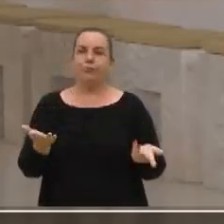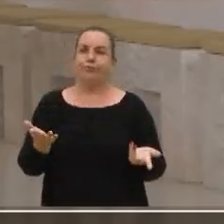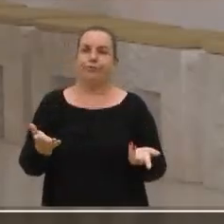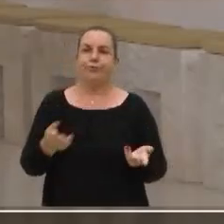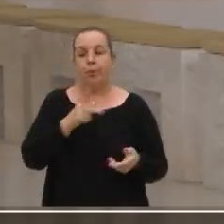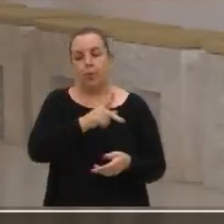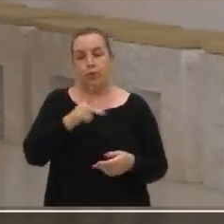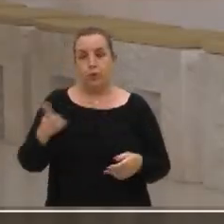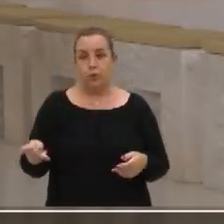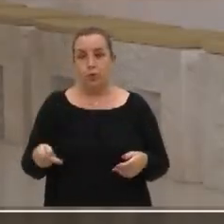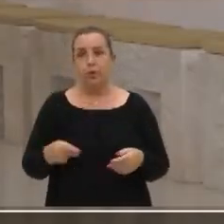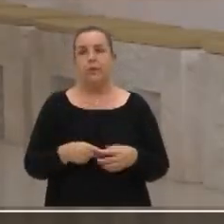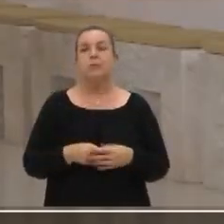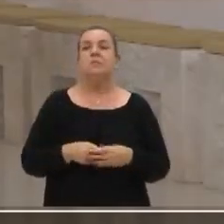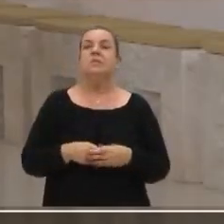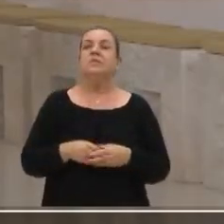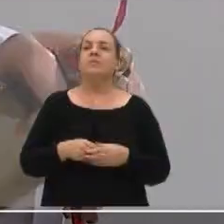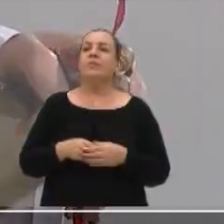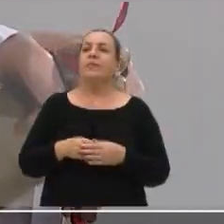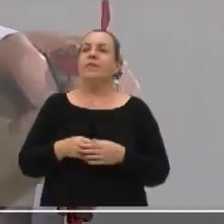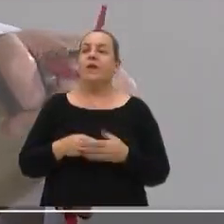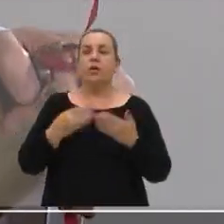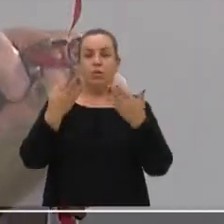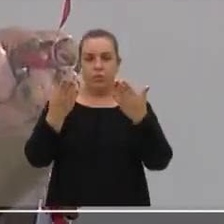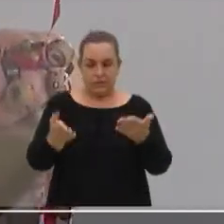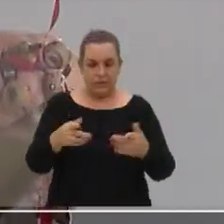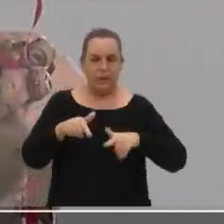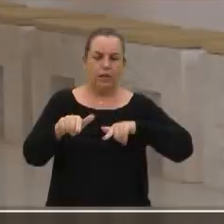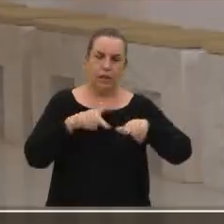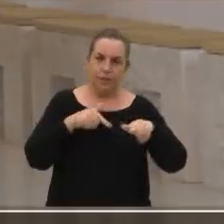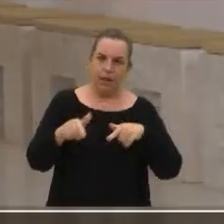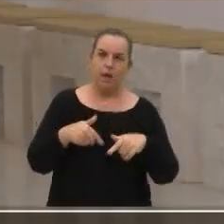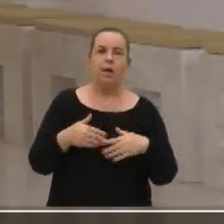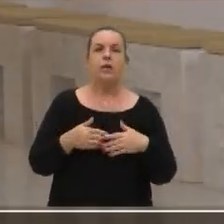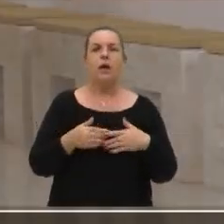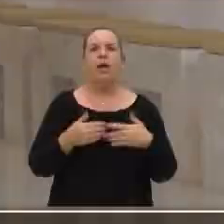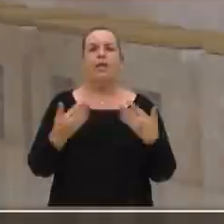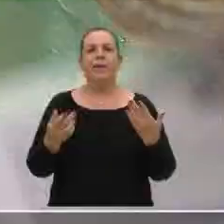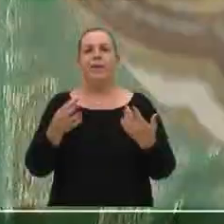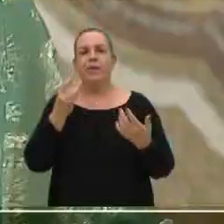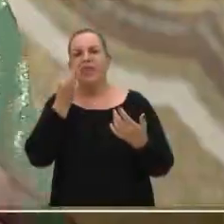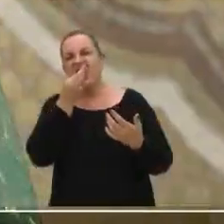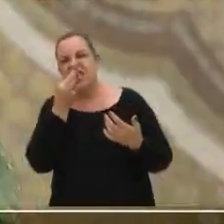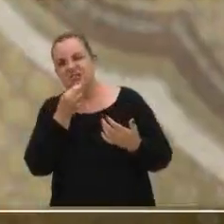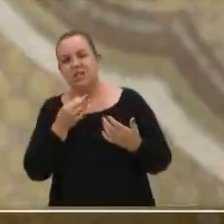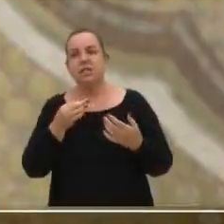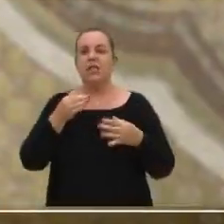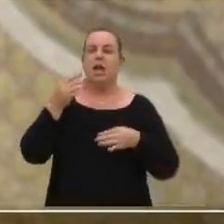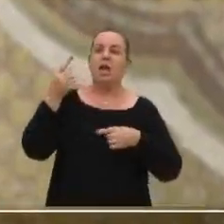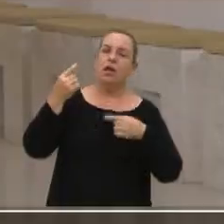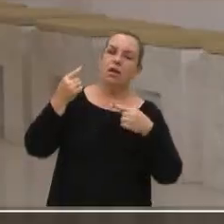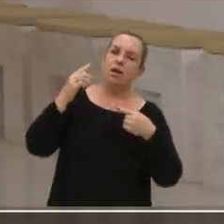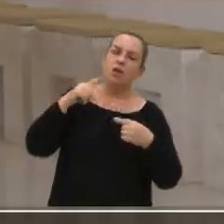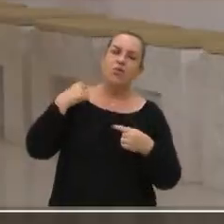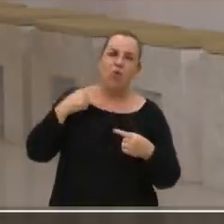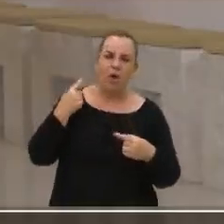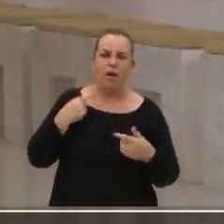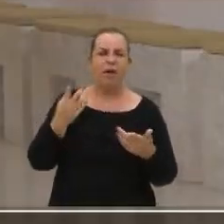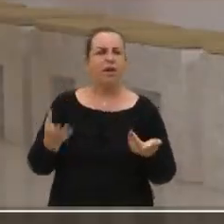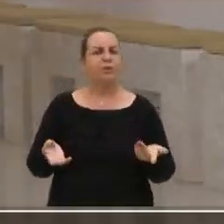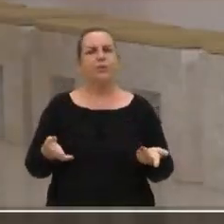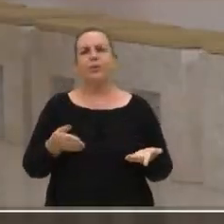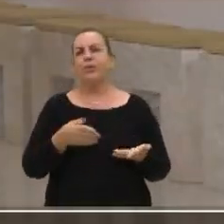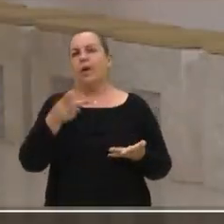dos professores, seja você que trabalha dentista, advogado, você